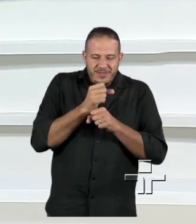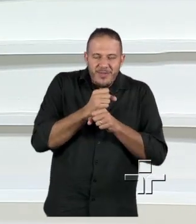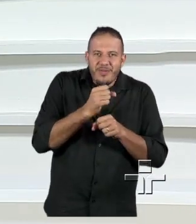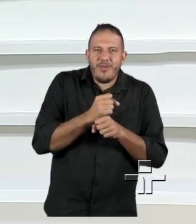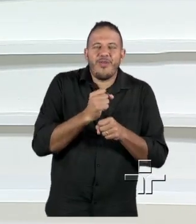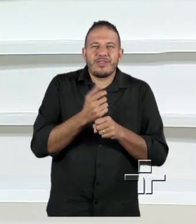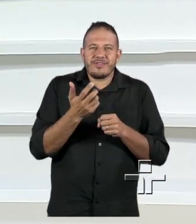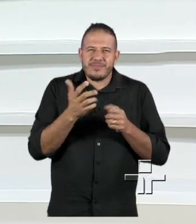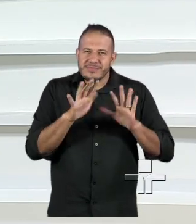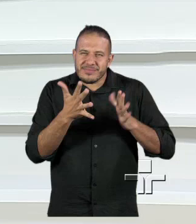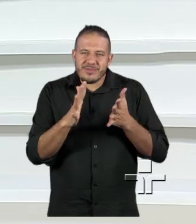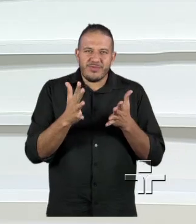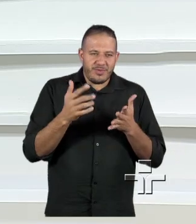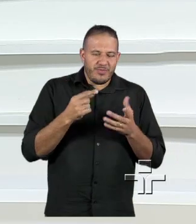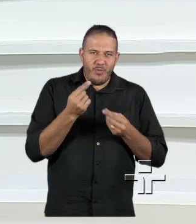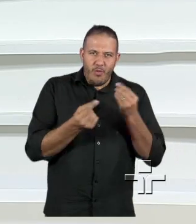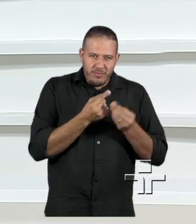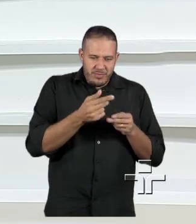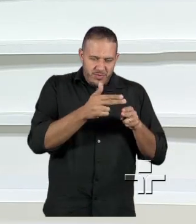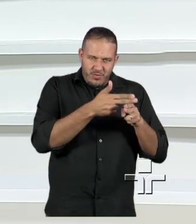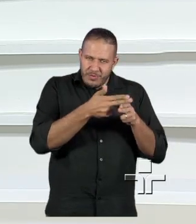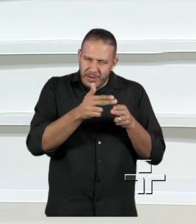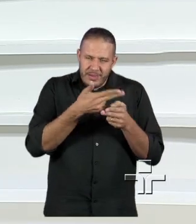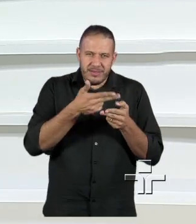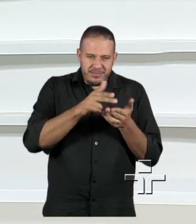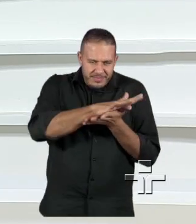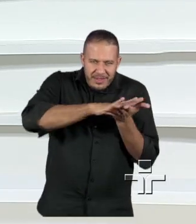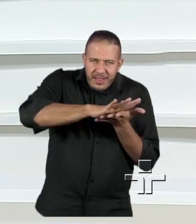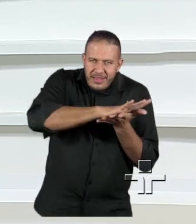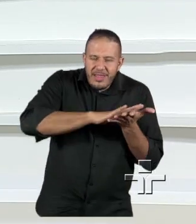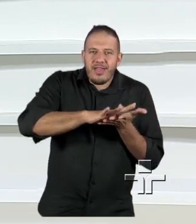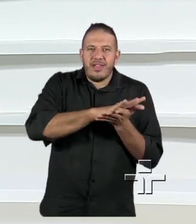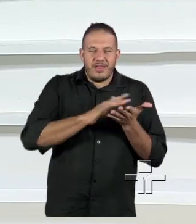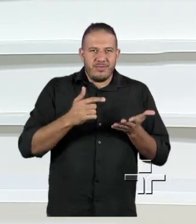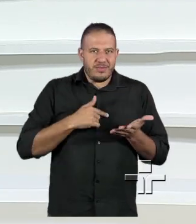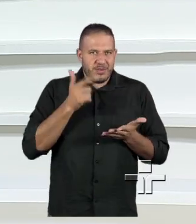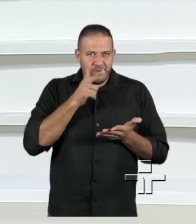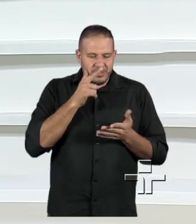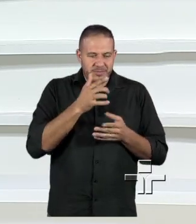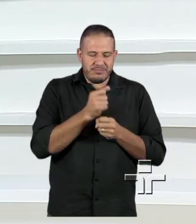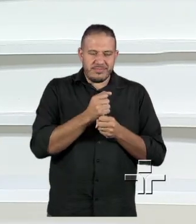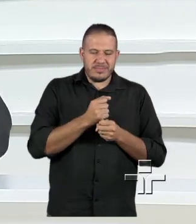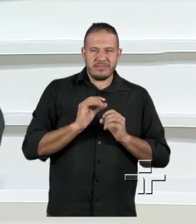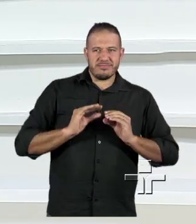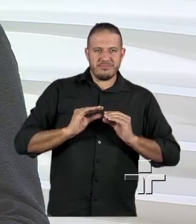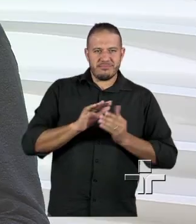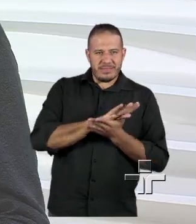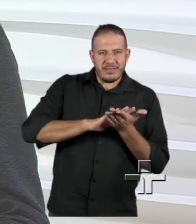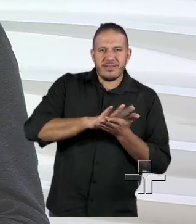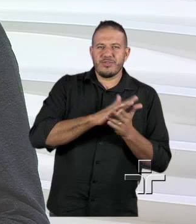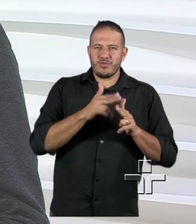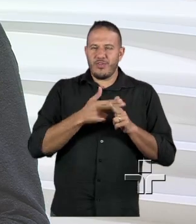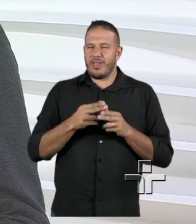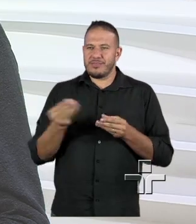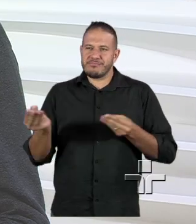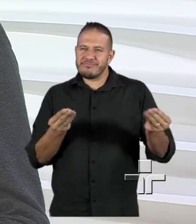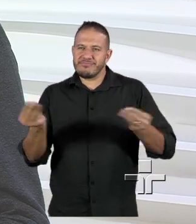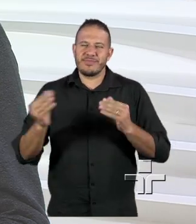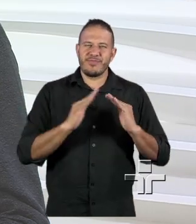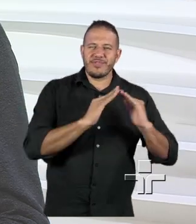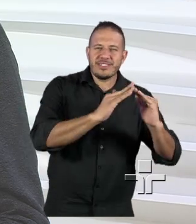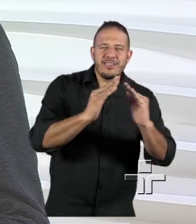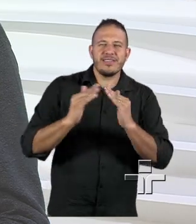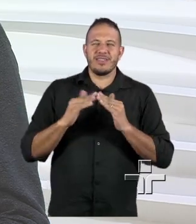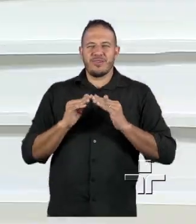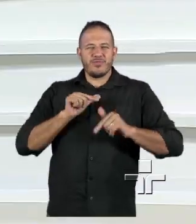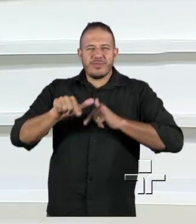do brigadeiro, do chocolate que vai ali para os vizinhos, para o trabalho e tal? Qual